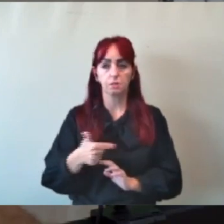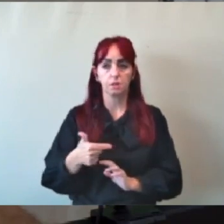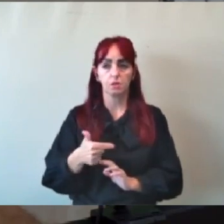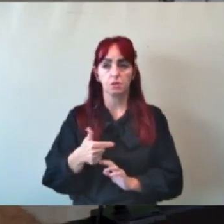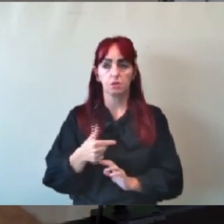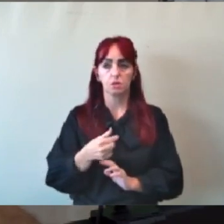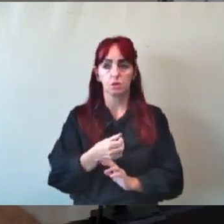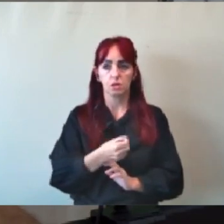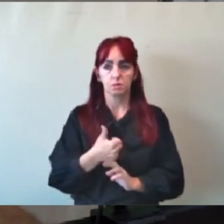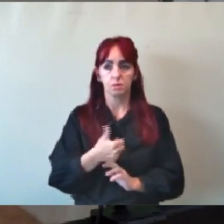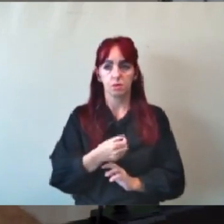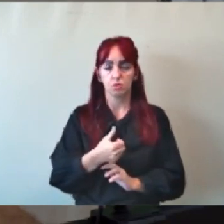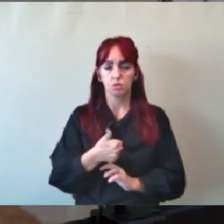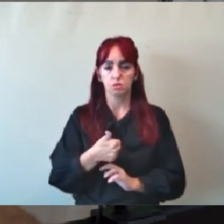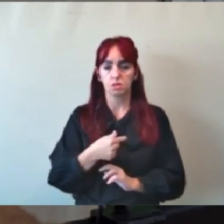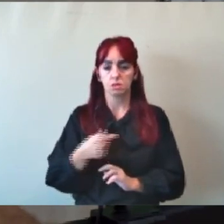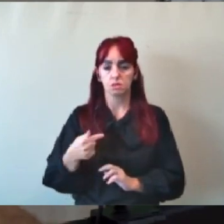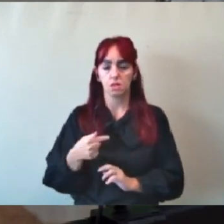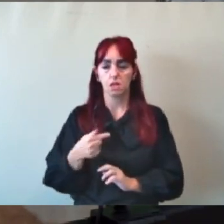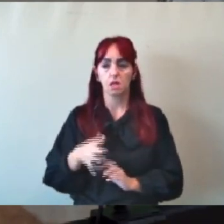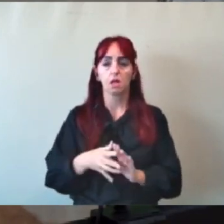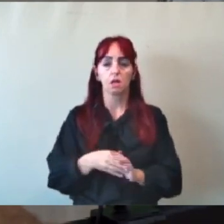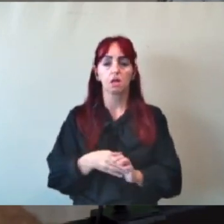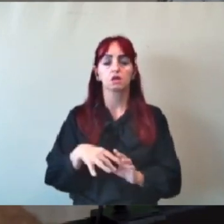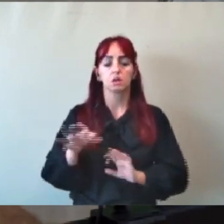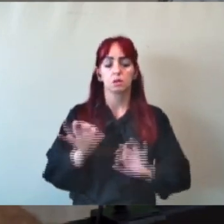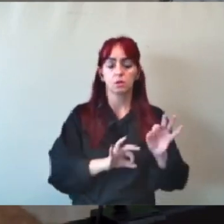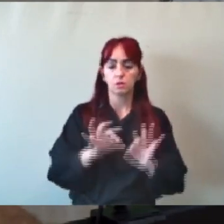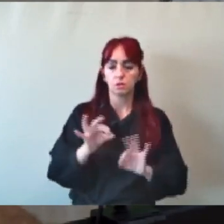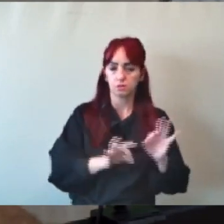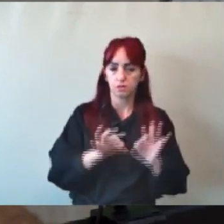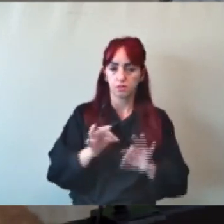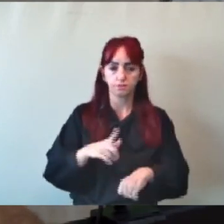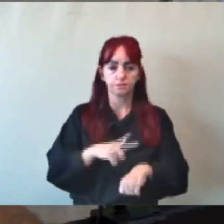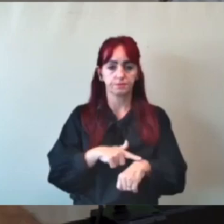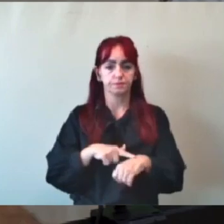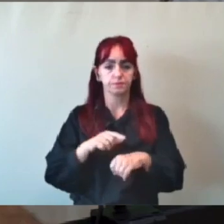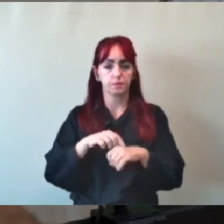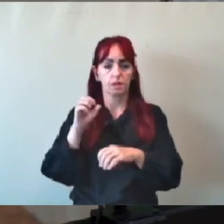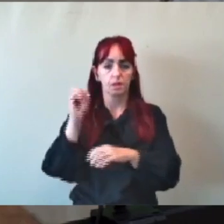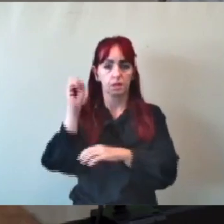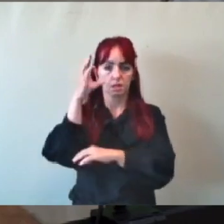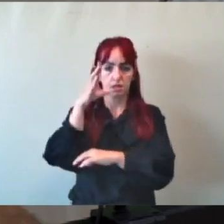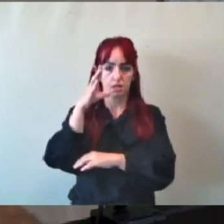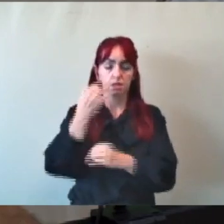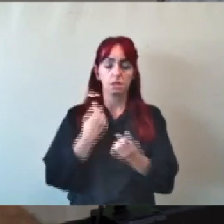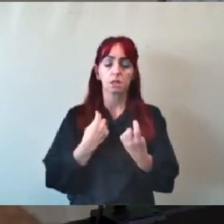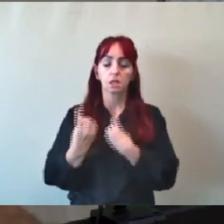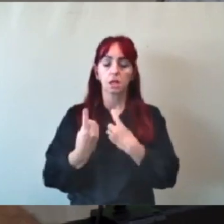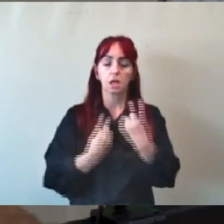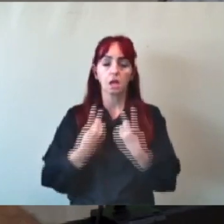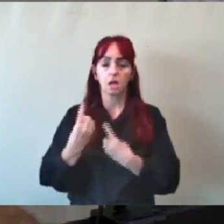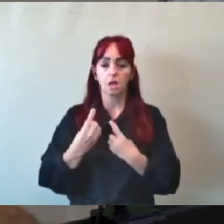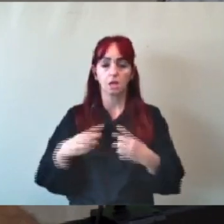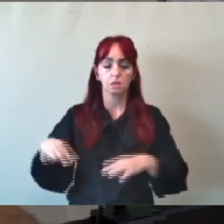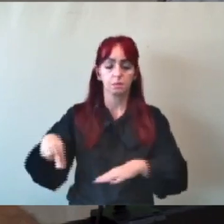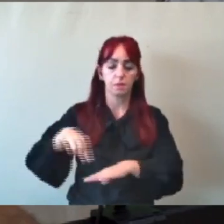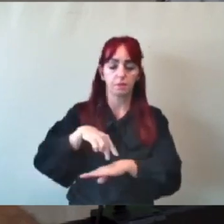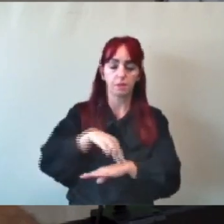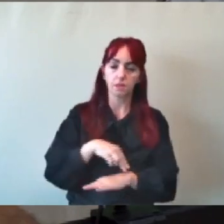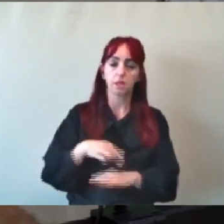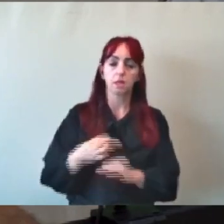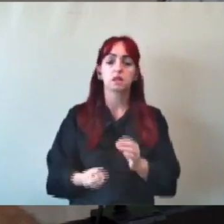do tempo de sinais de trânsito para pedestres instalado nos bairros com a finalidade que